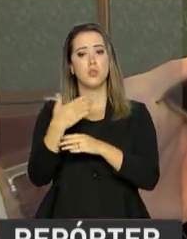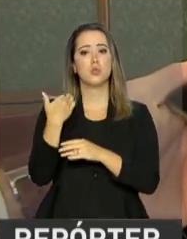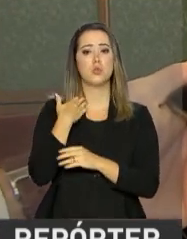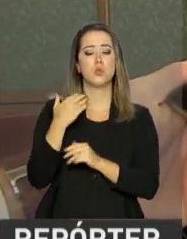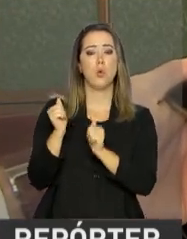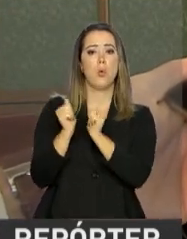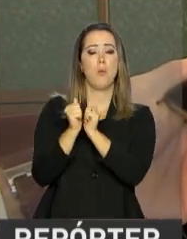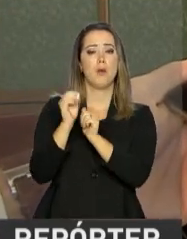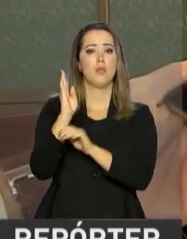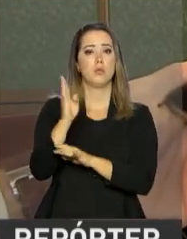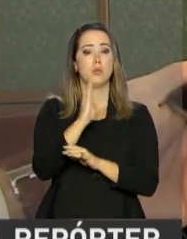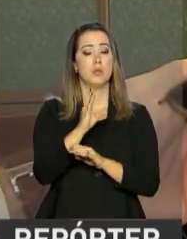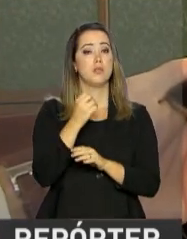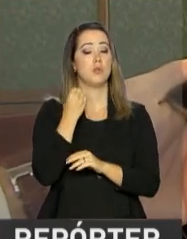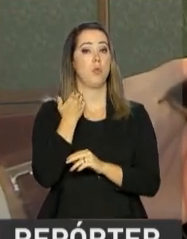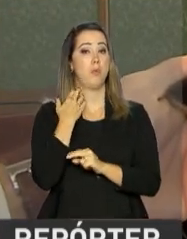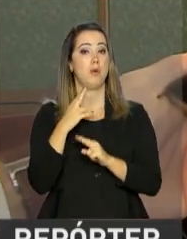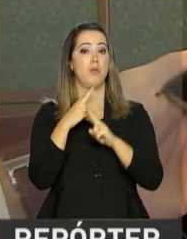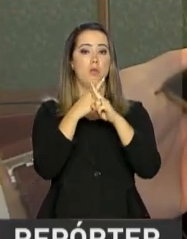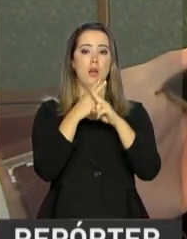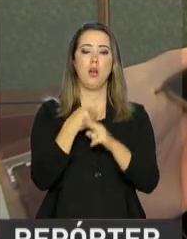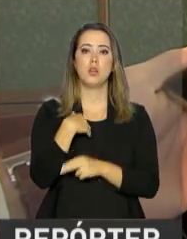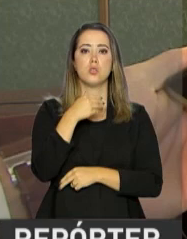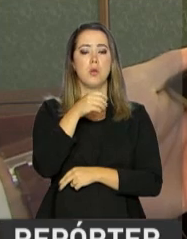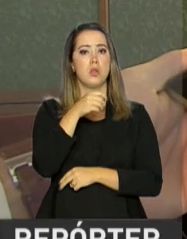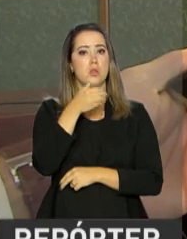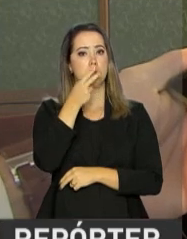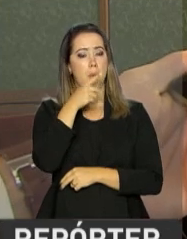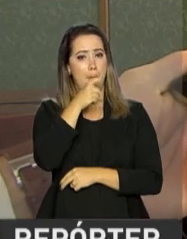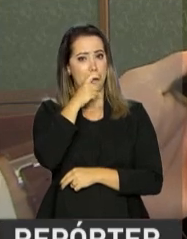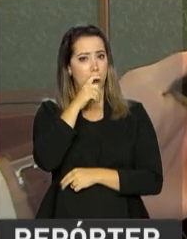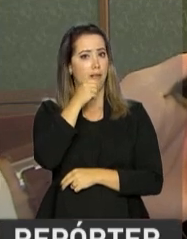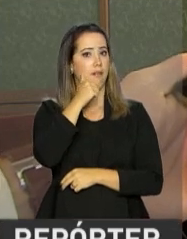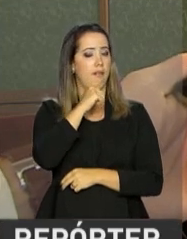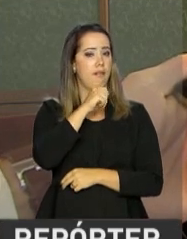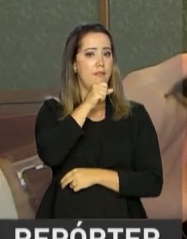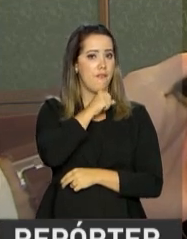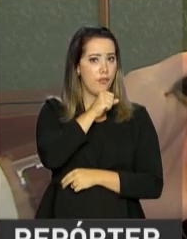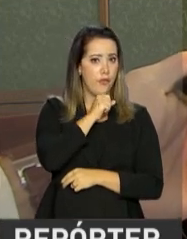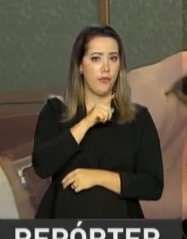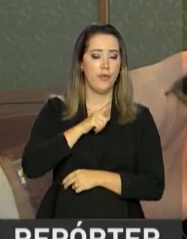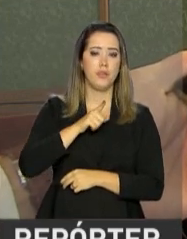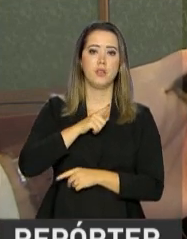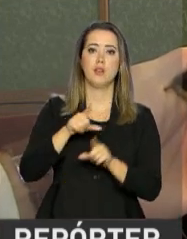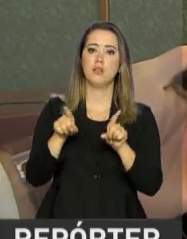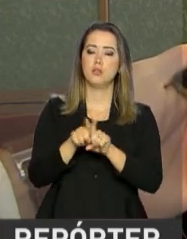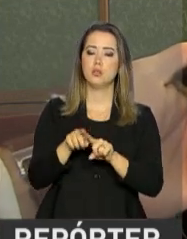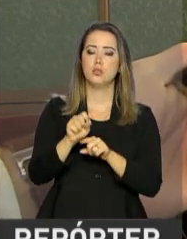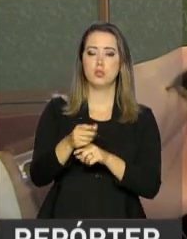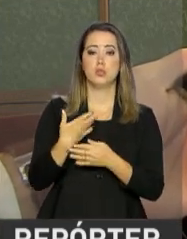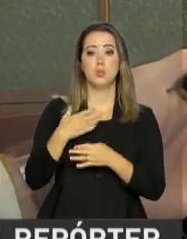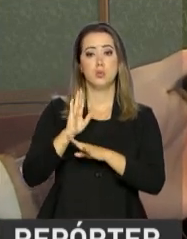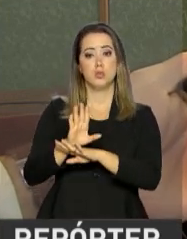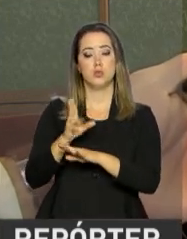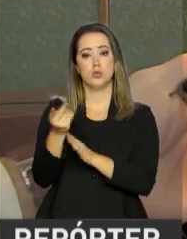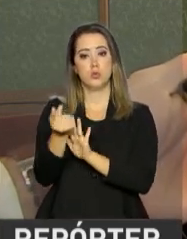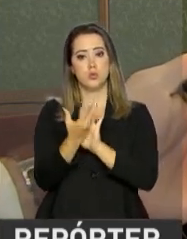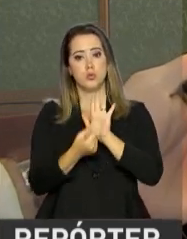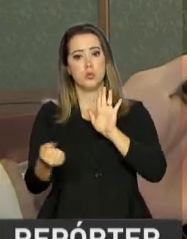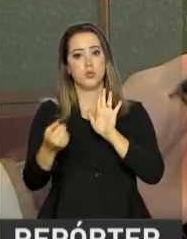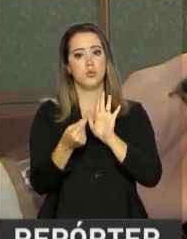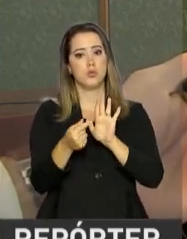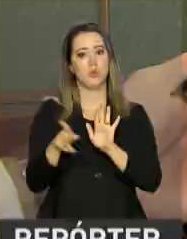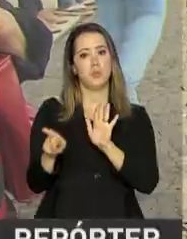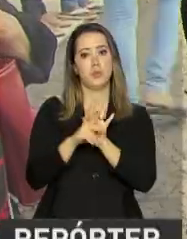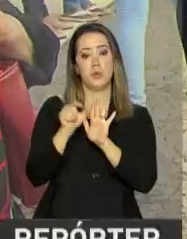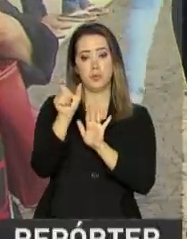Brasil, na agência da Caixa Econômica, se seu pai ou seu avô tem o direito. E assim pode contribuir para que essas pessoas saquem o recurso que pertence